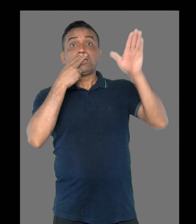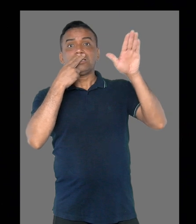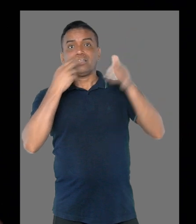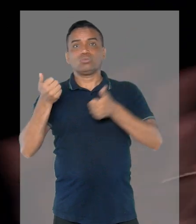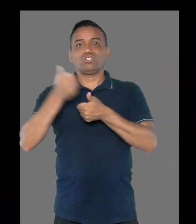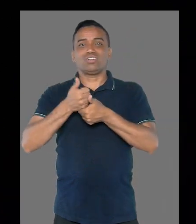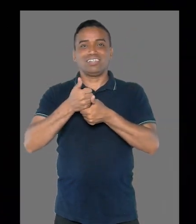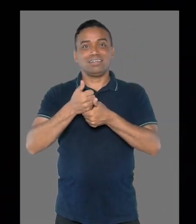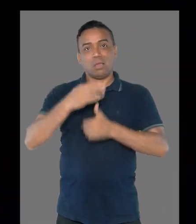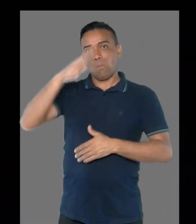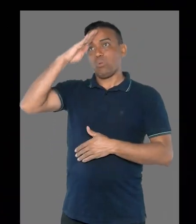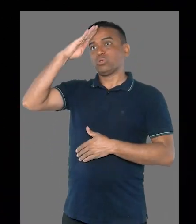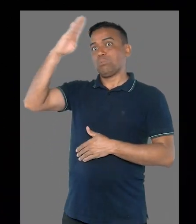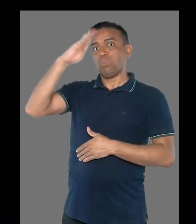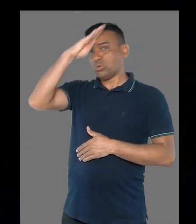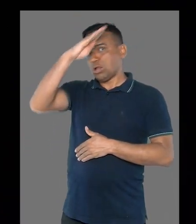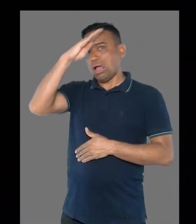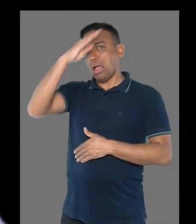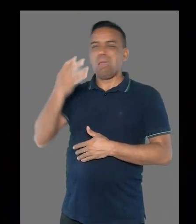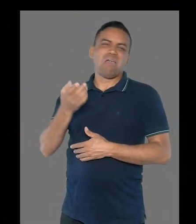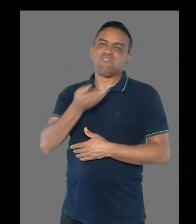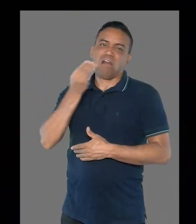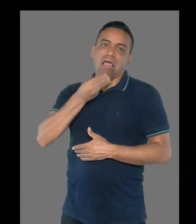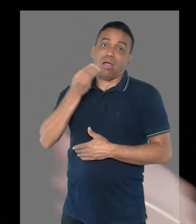Sabe assim? O Bolsonaro era a opção que o camarada tinha.